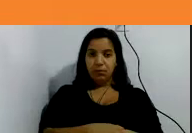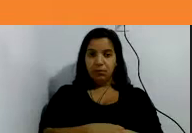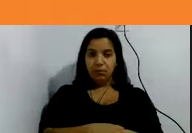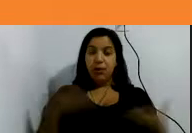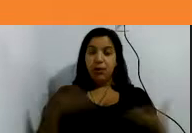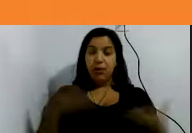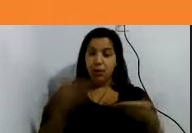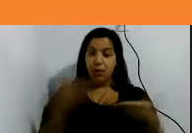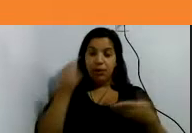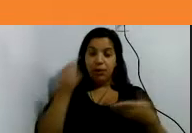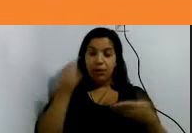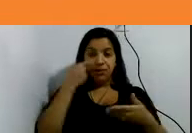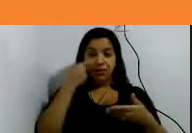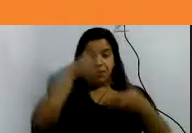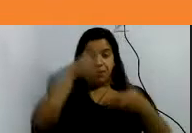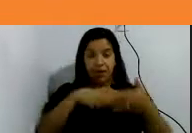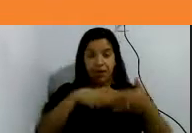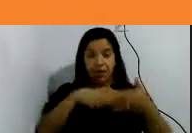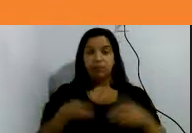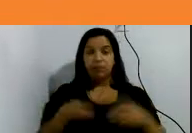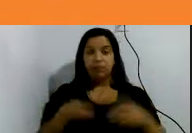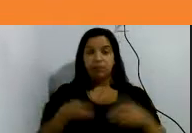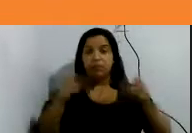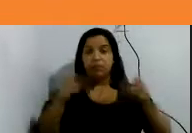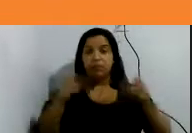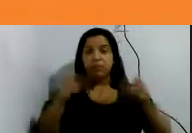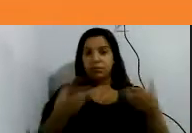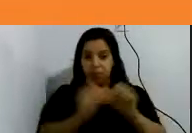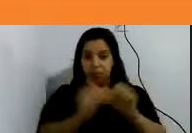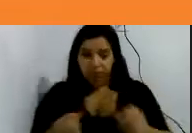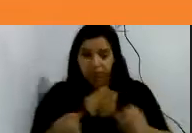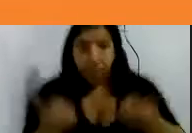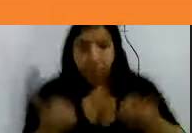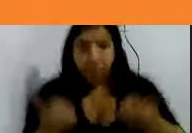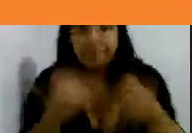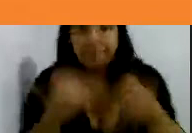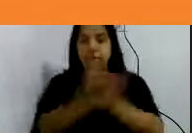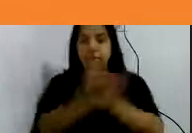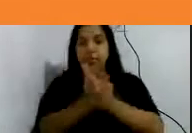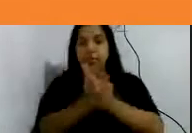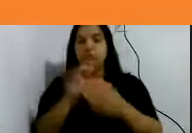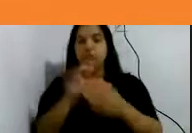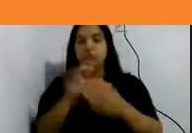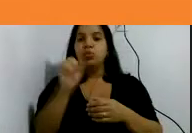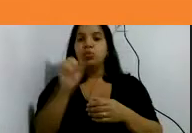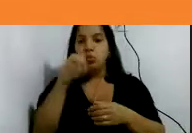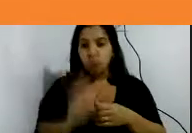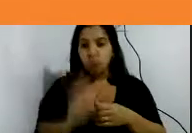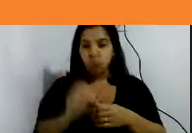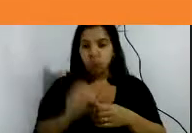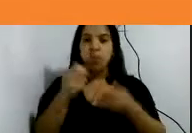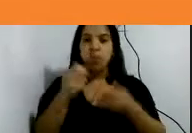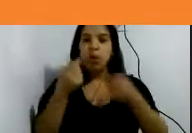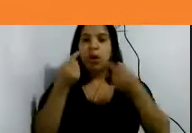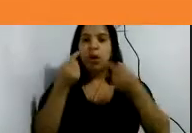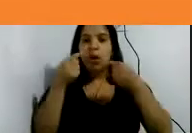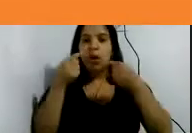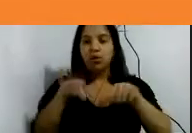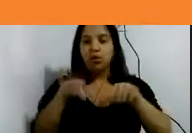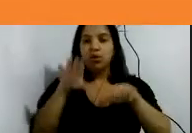Então, a interpretação é feita por aglutinação. Então, a prova direta, a gente usa o soro anti-AB, anti-A